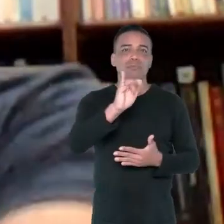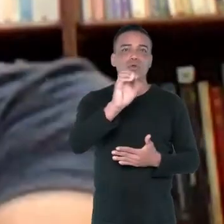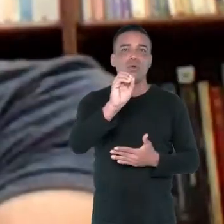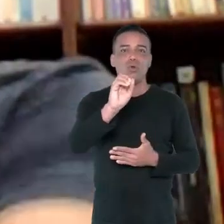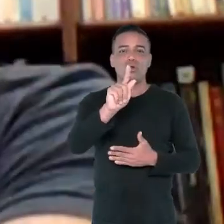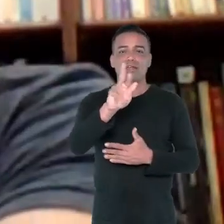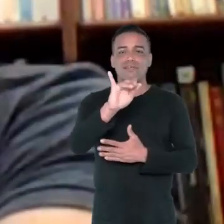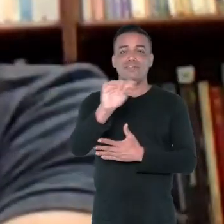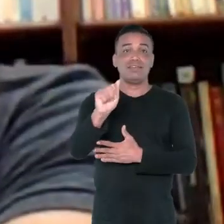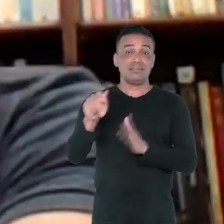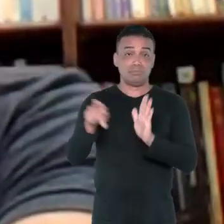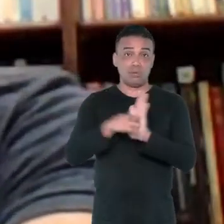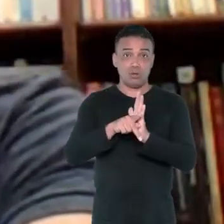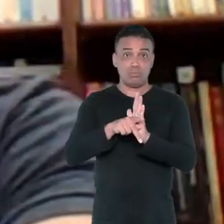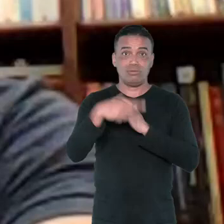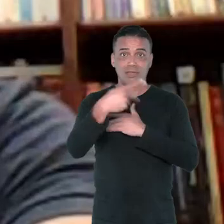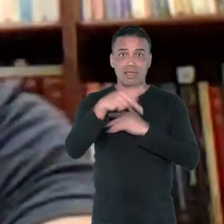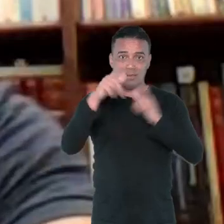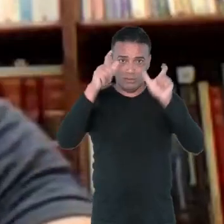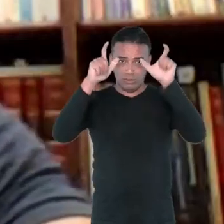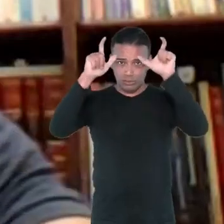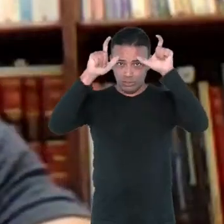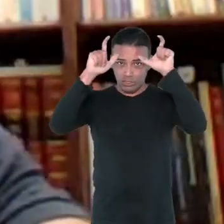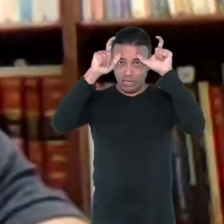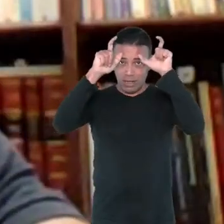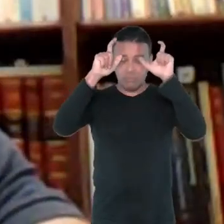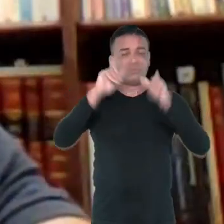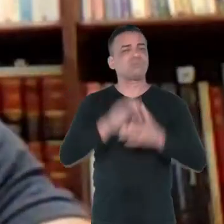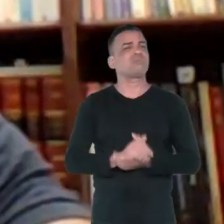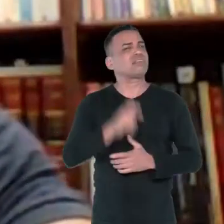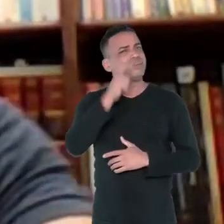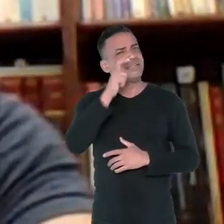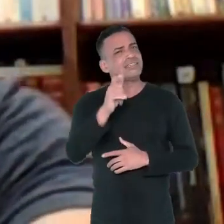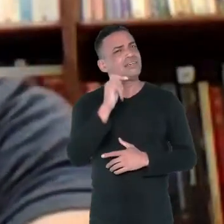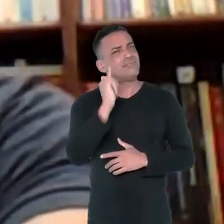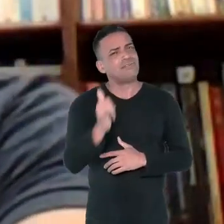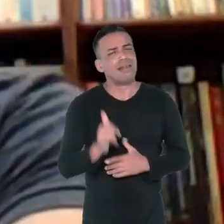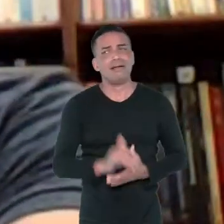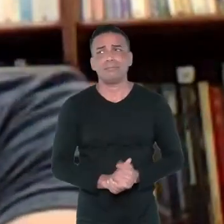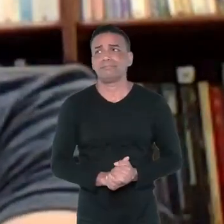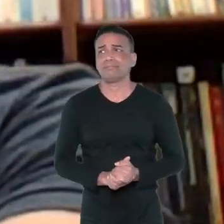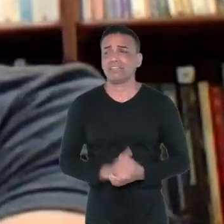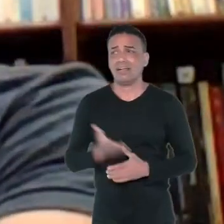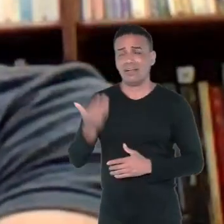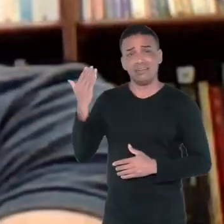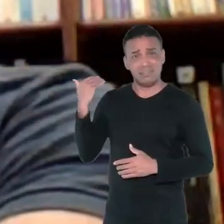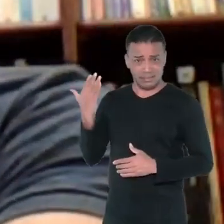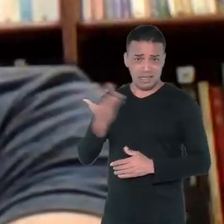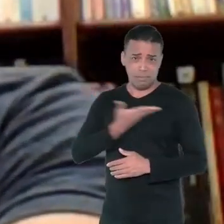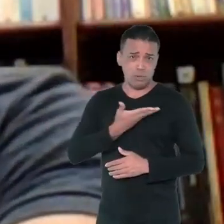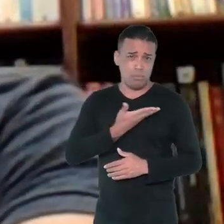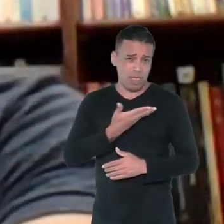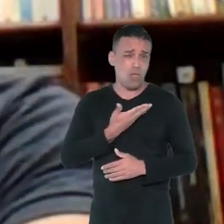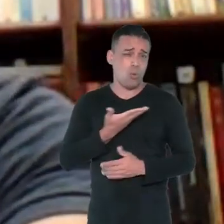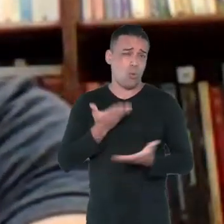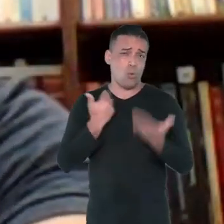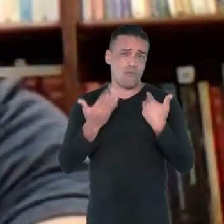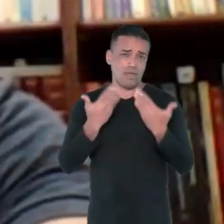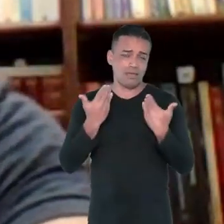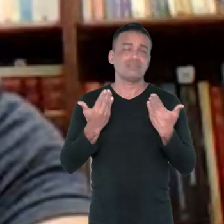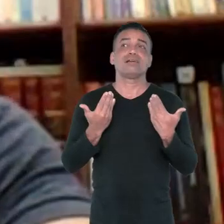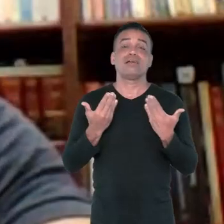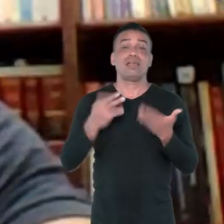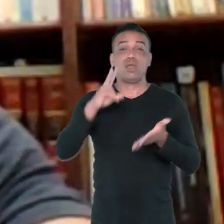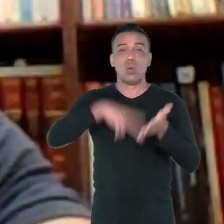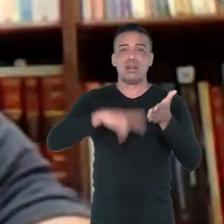do diabo. E é interessante eu falar sobre isso, né? Eu estava comentando com um amigo meu outro dia, eu falei, pô, eu li